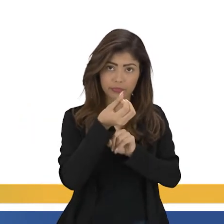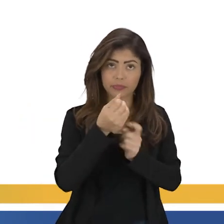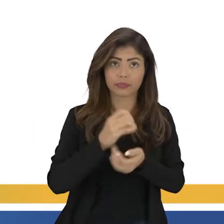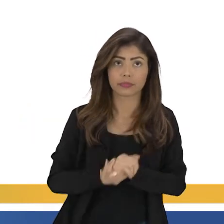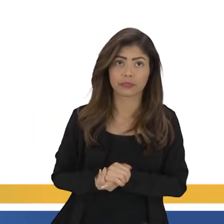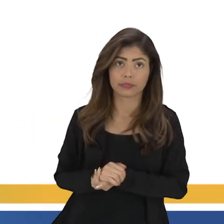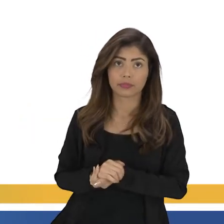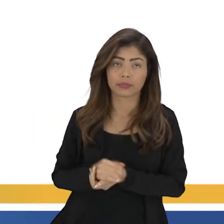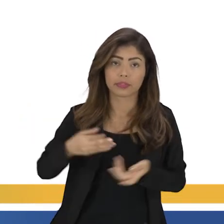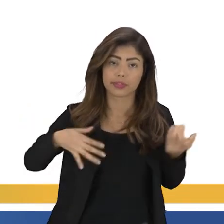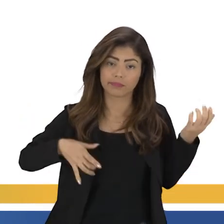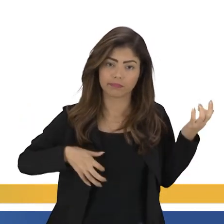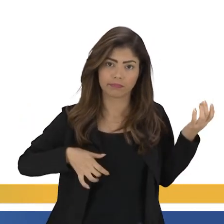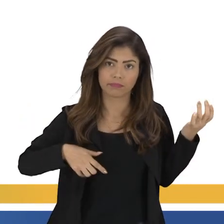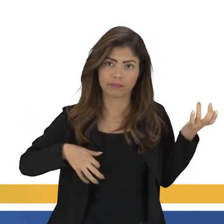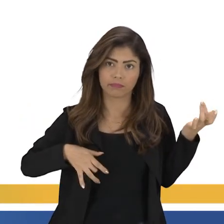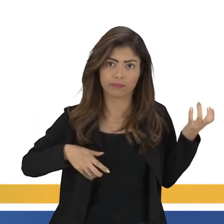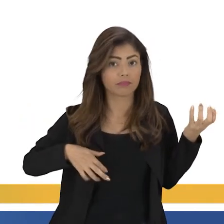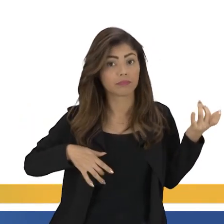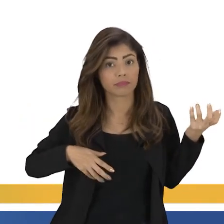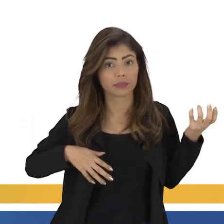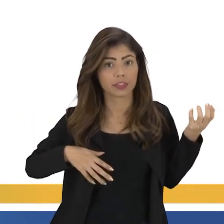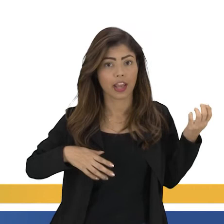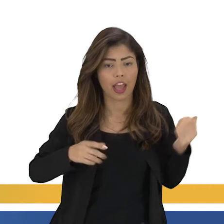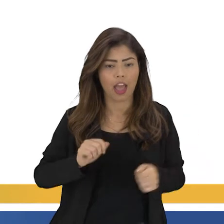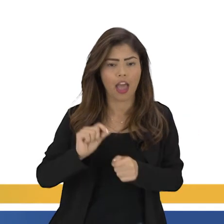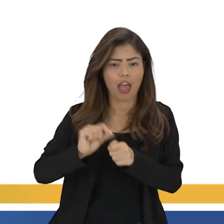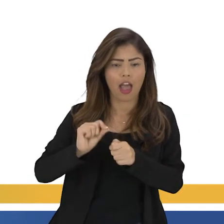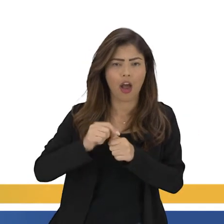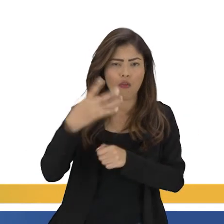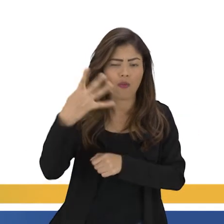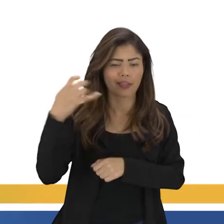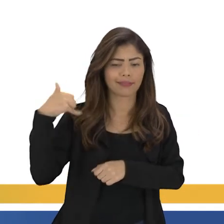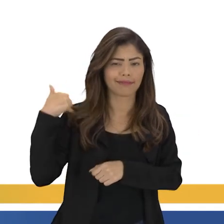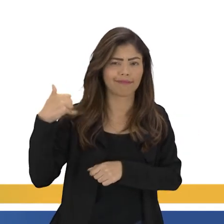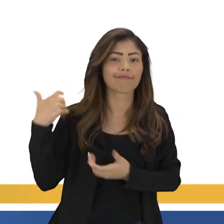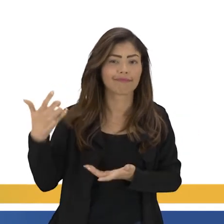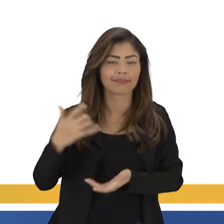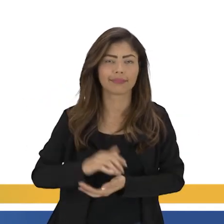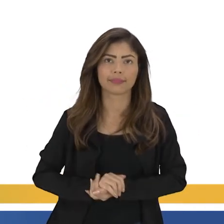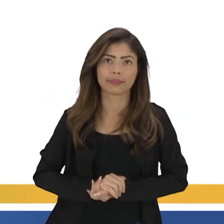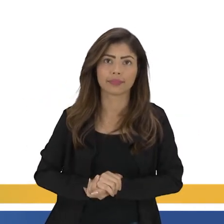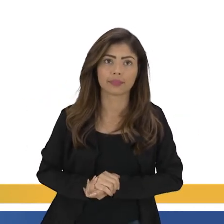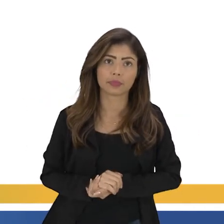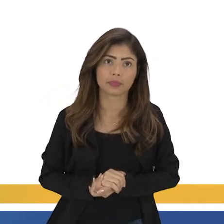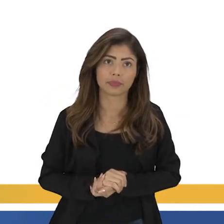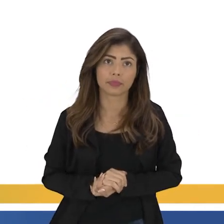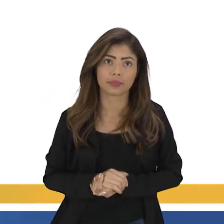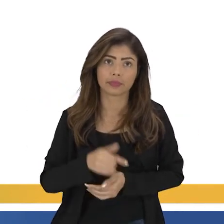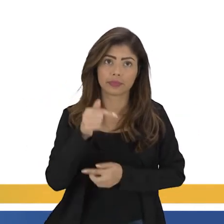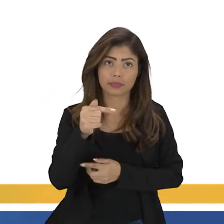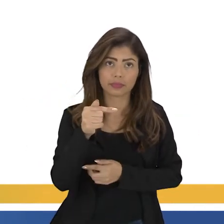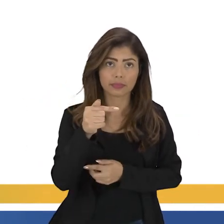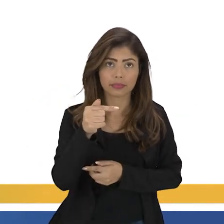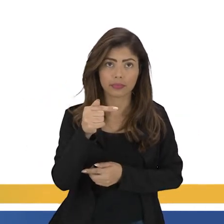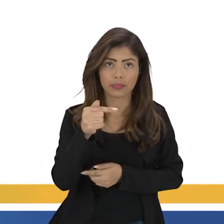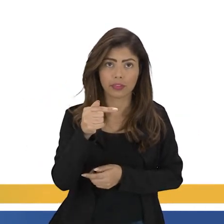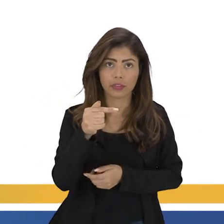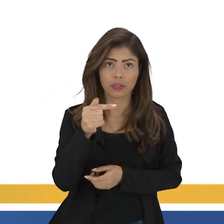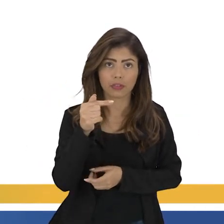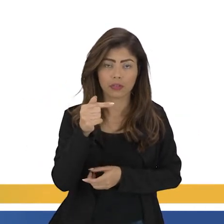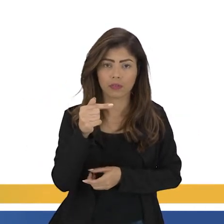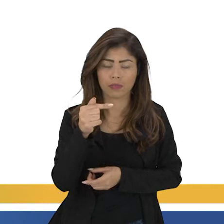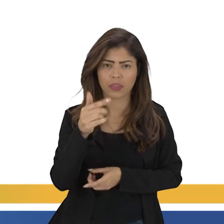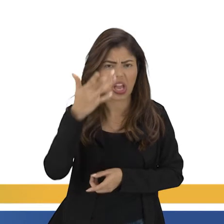Toca guitarra desde os 4 anos. 7.